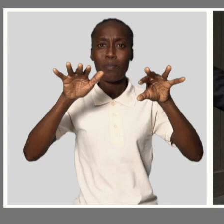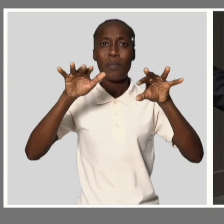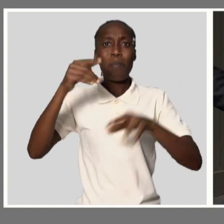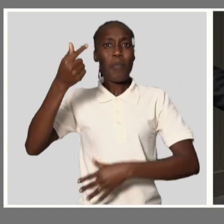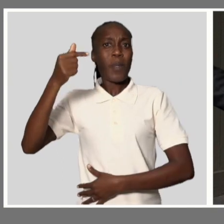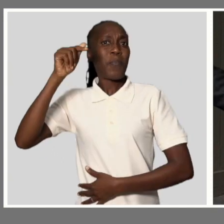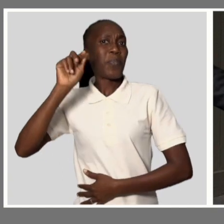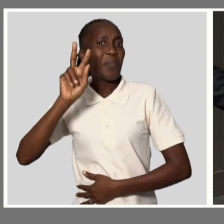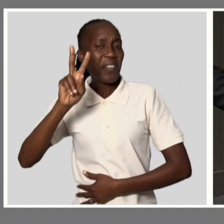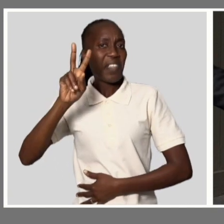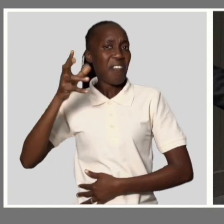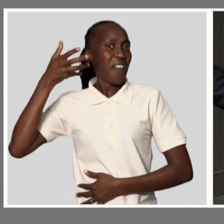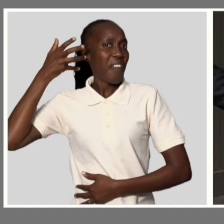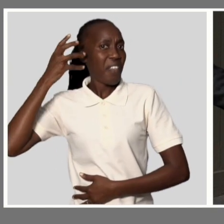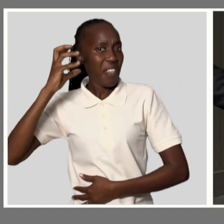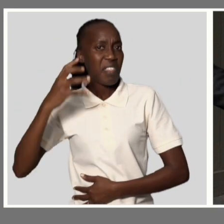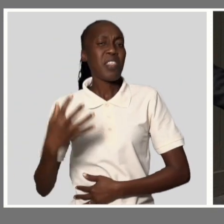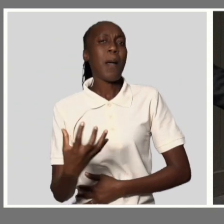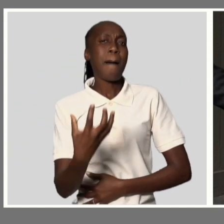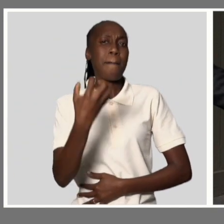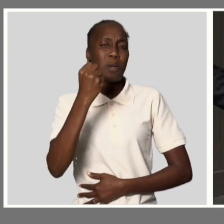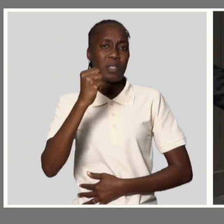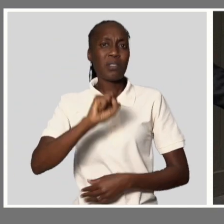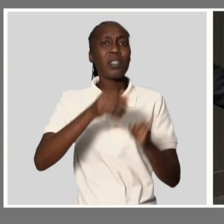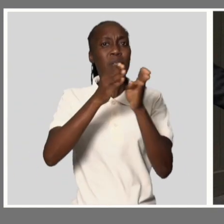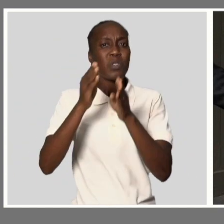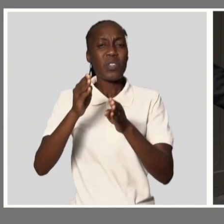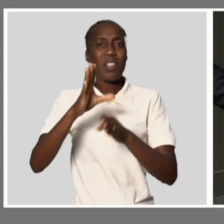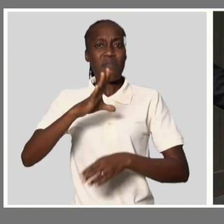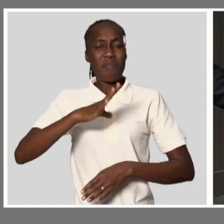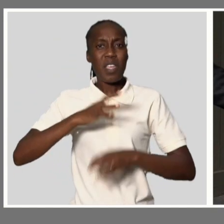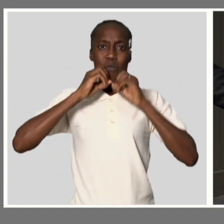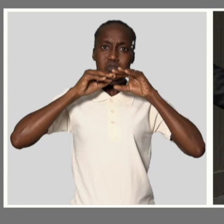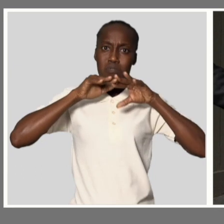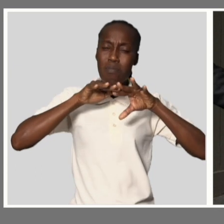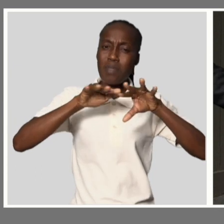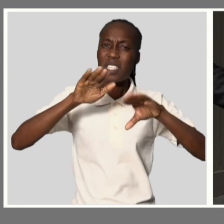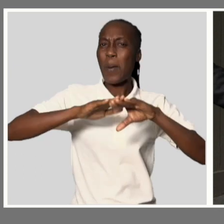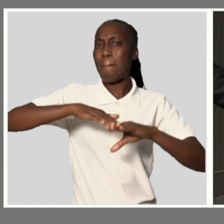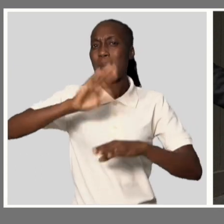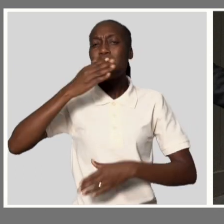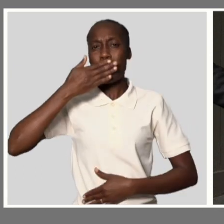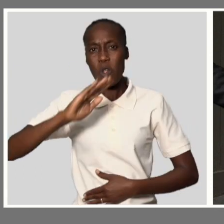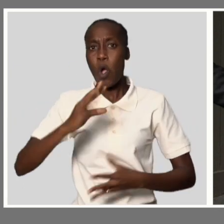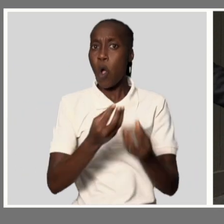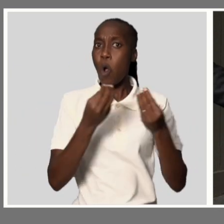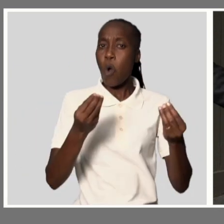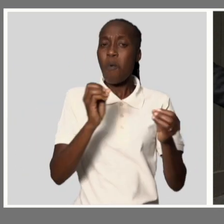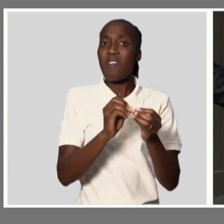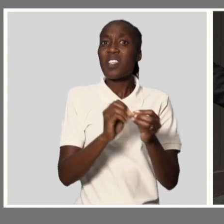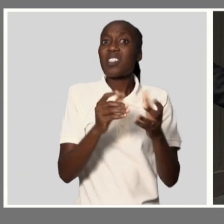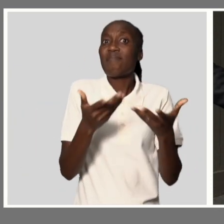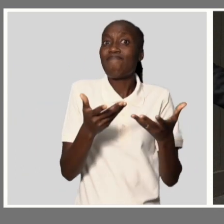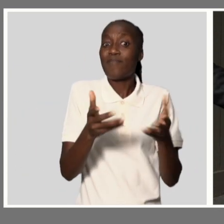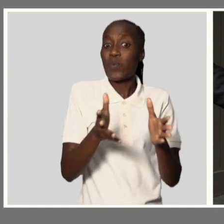nos mídias. Isso permite que as pessoas estejam melhor informadas sobre como